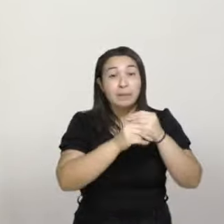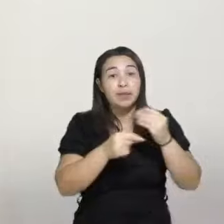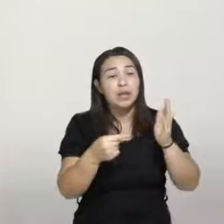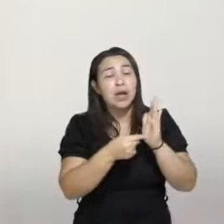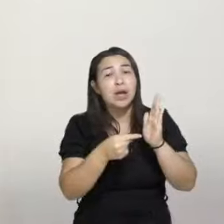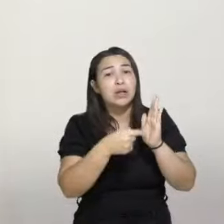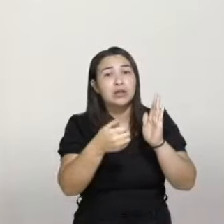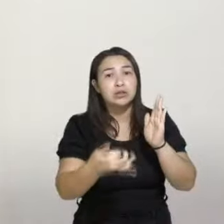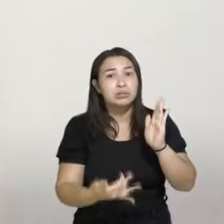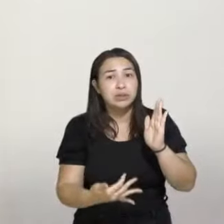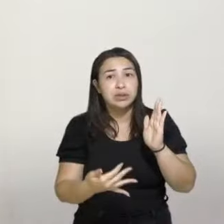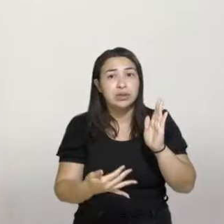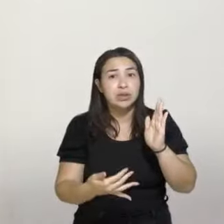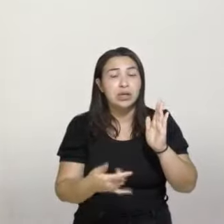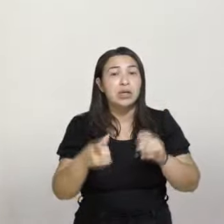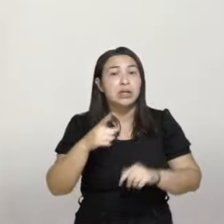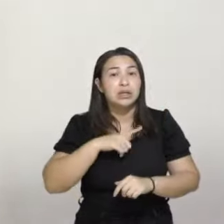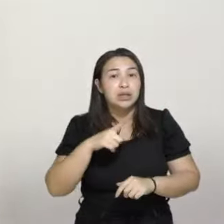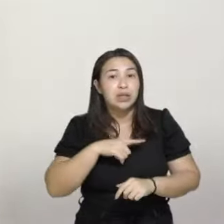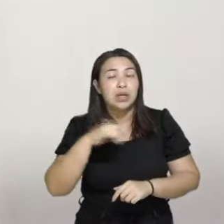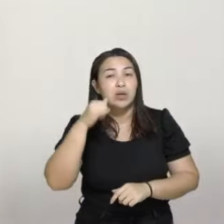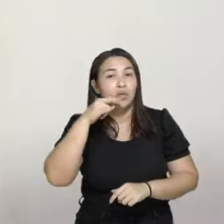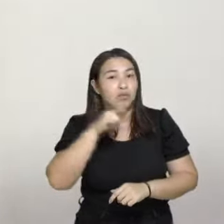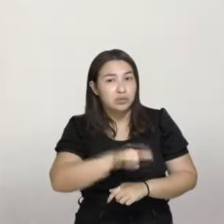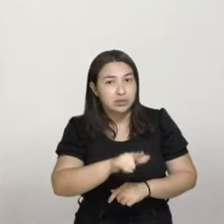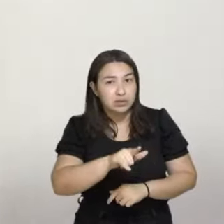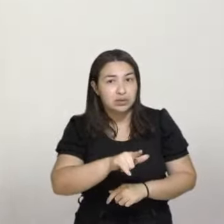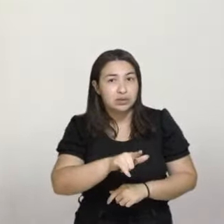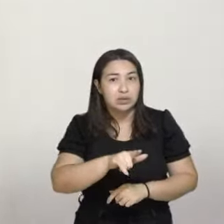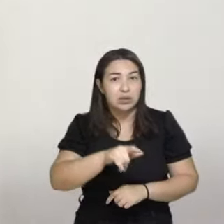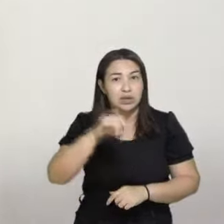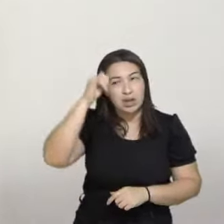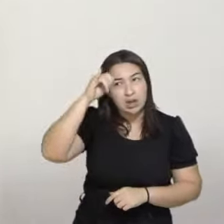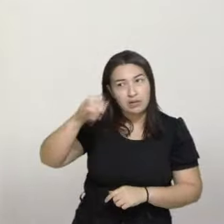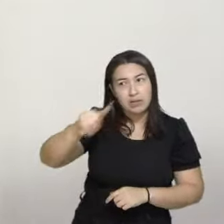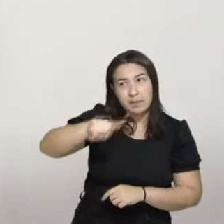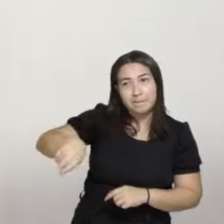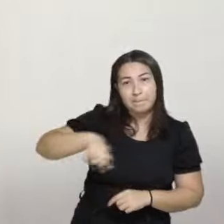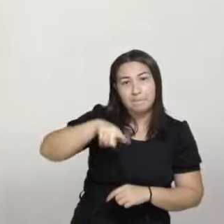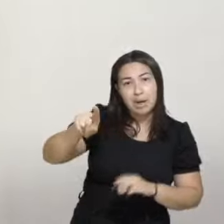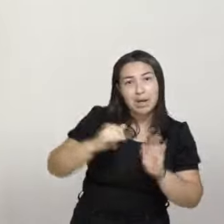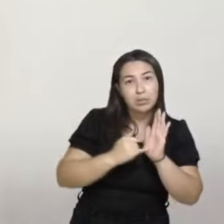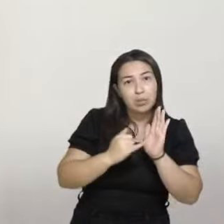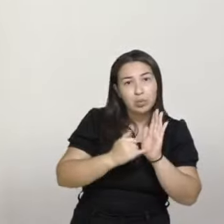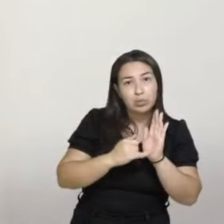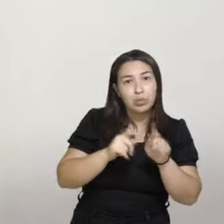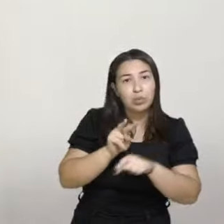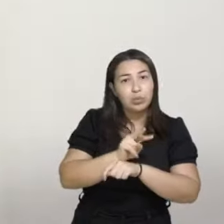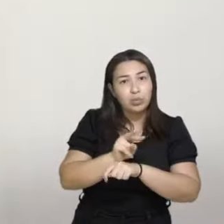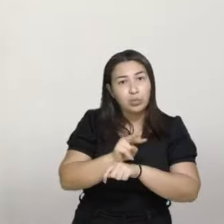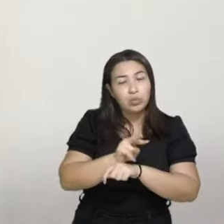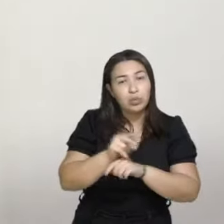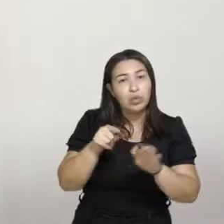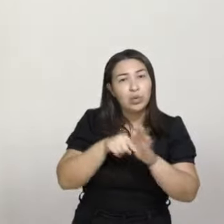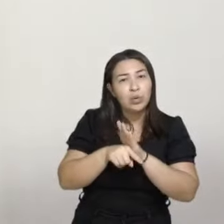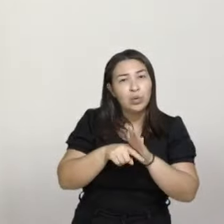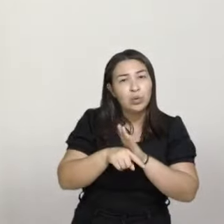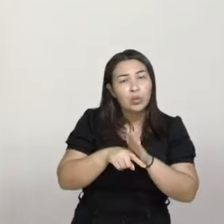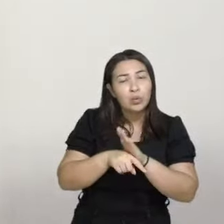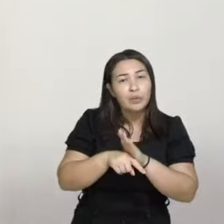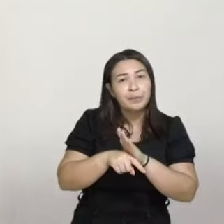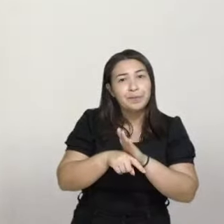para garantir essas recusas fiscais e tributárias, ou essas isenções, o